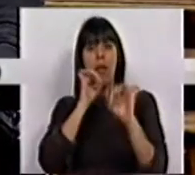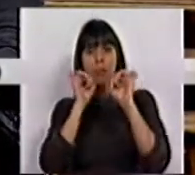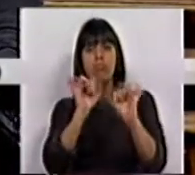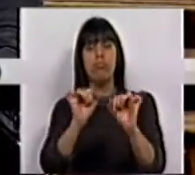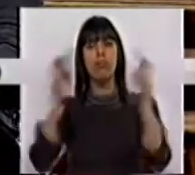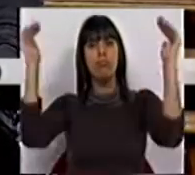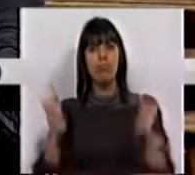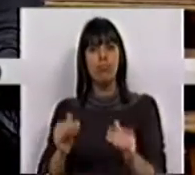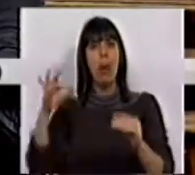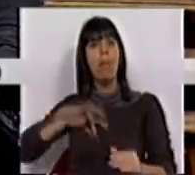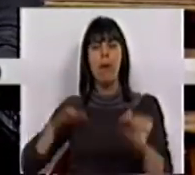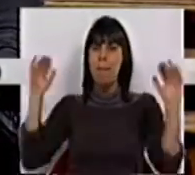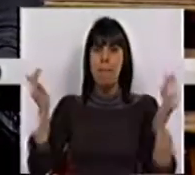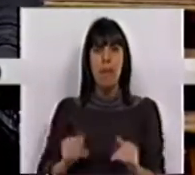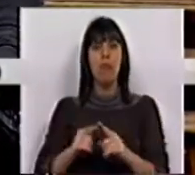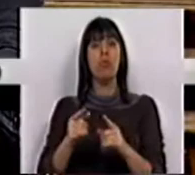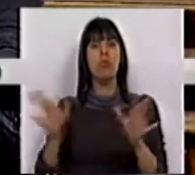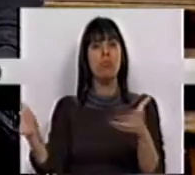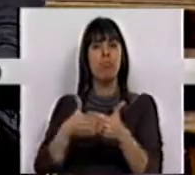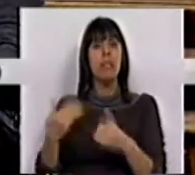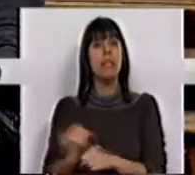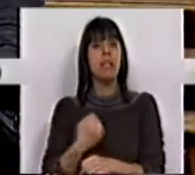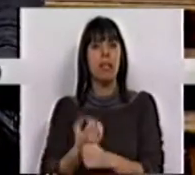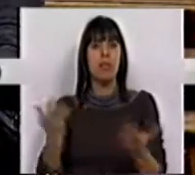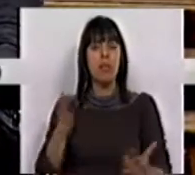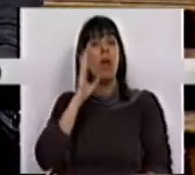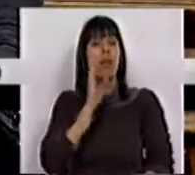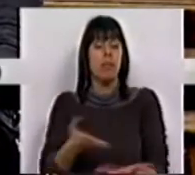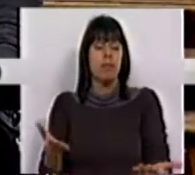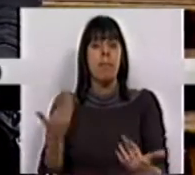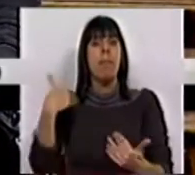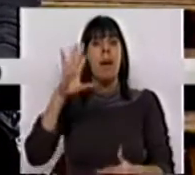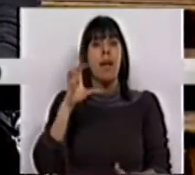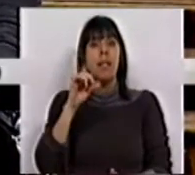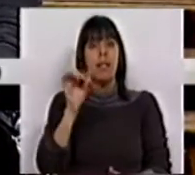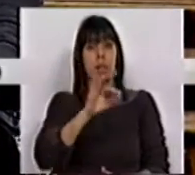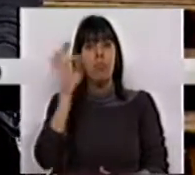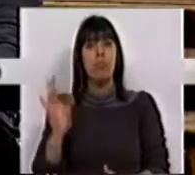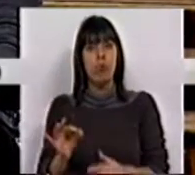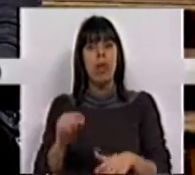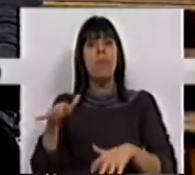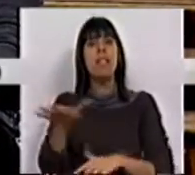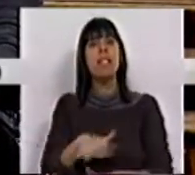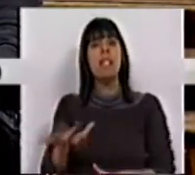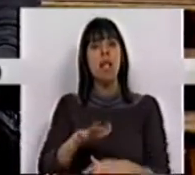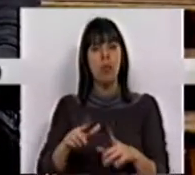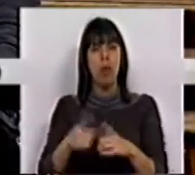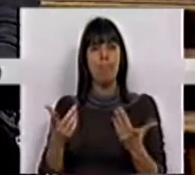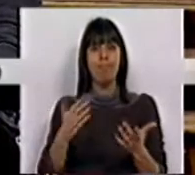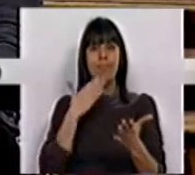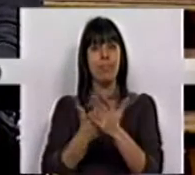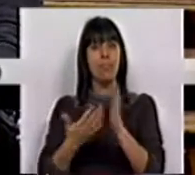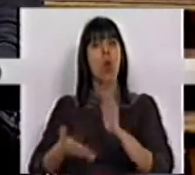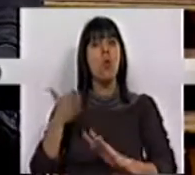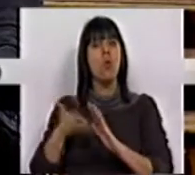decisão quando reduzem profissionais e encerram serviços. Sabe-se que mais de 60% das situações que